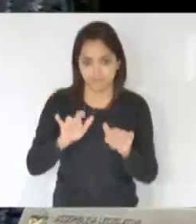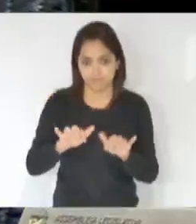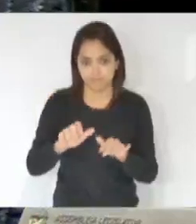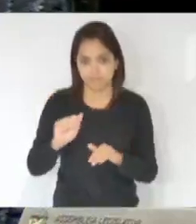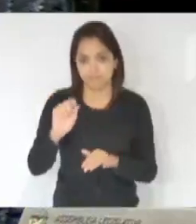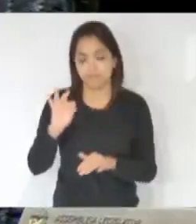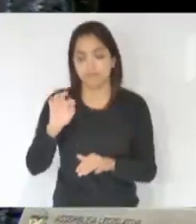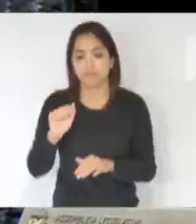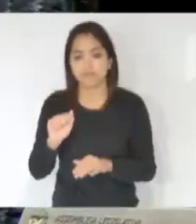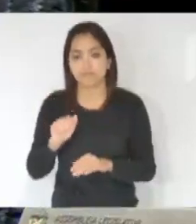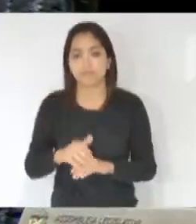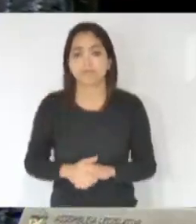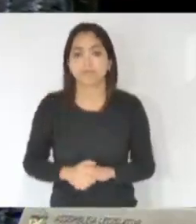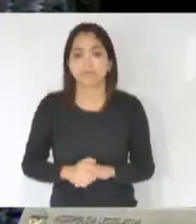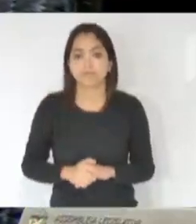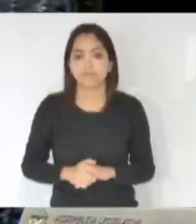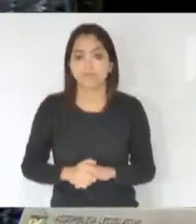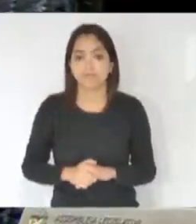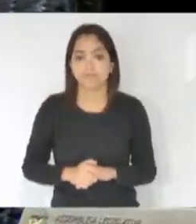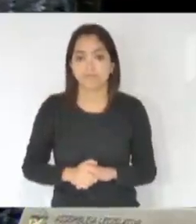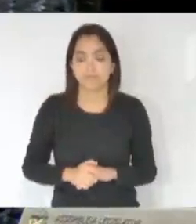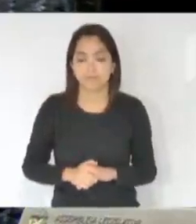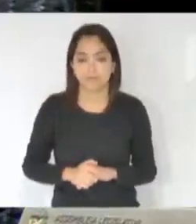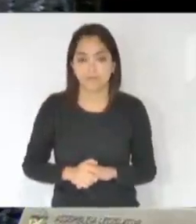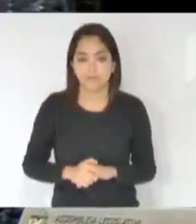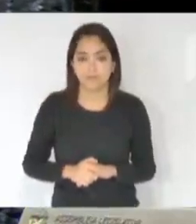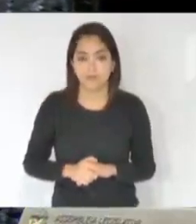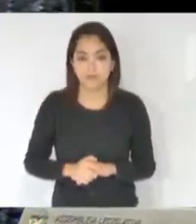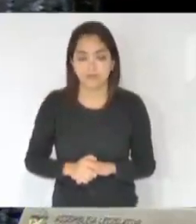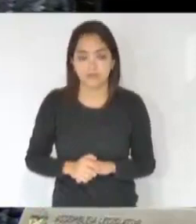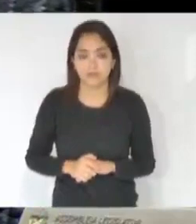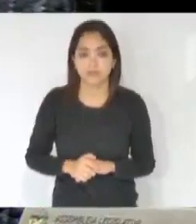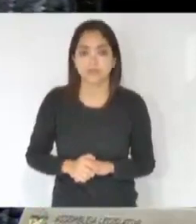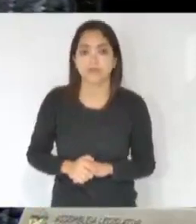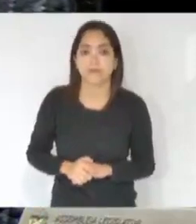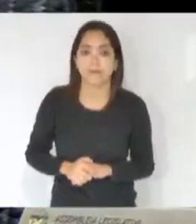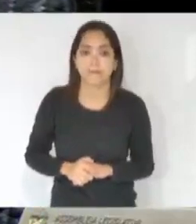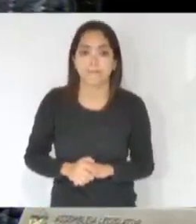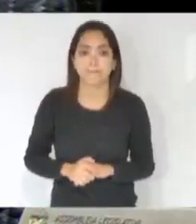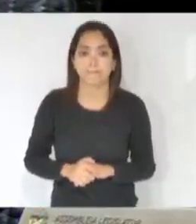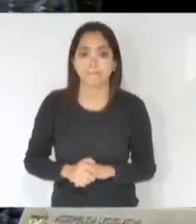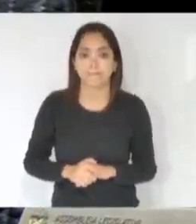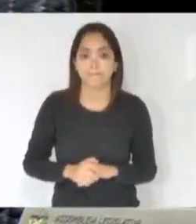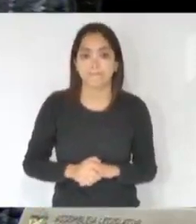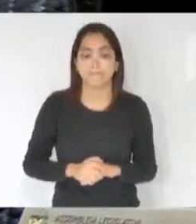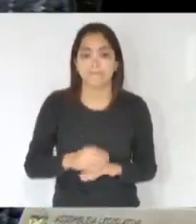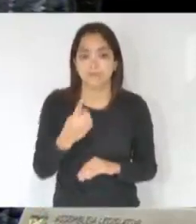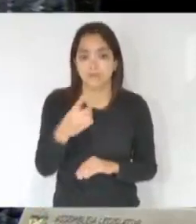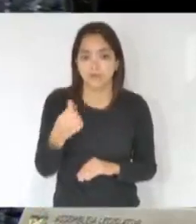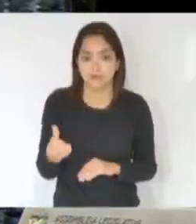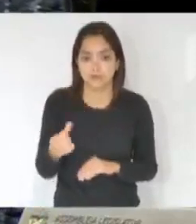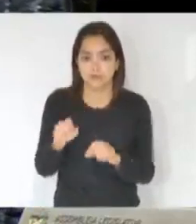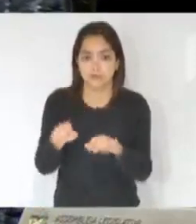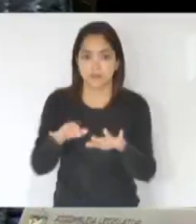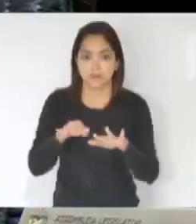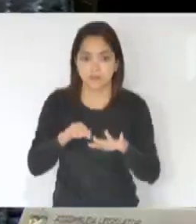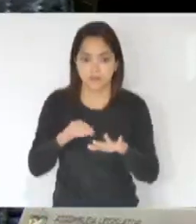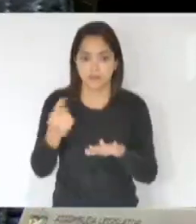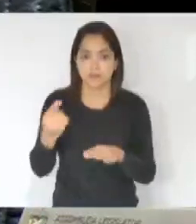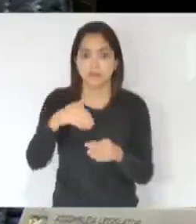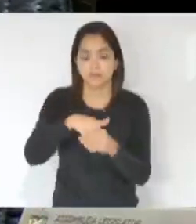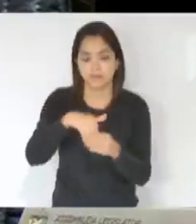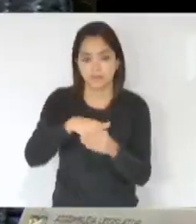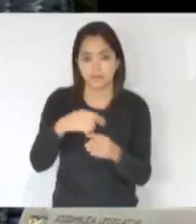ata. Senhor presidente, farei a leitura da segunda ata da 16ª sessão extraordinária da primeira legislação,